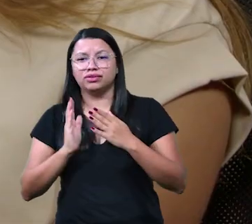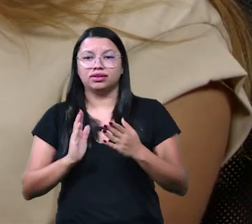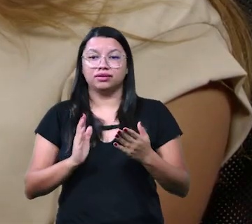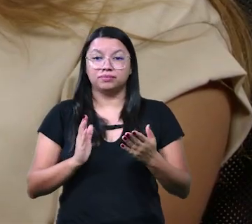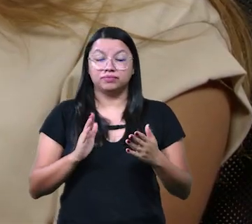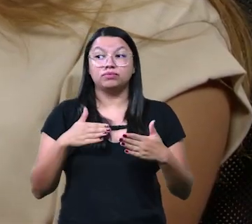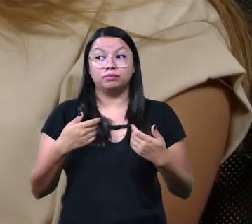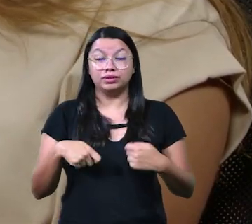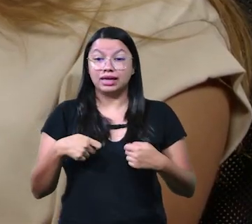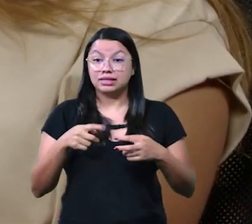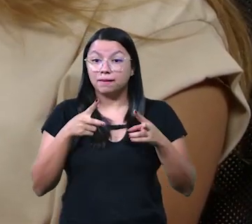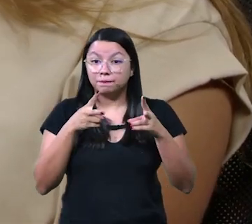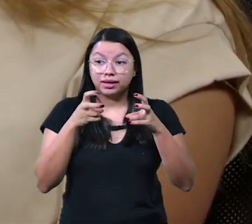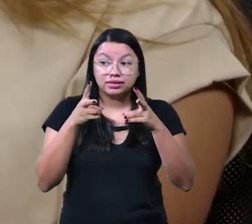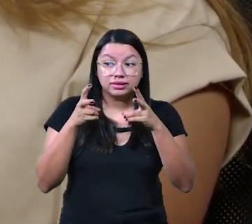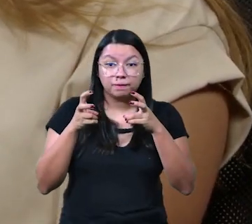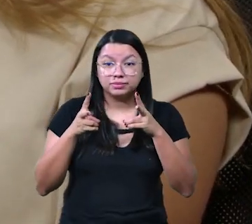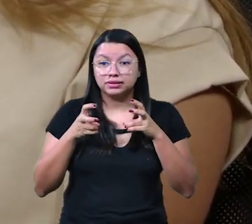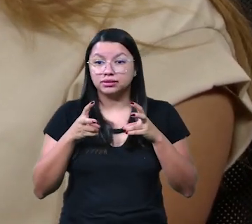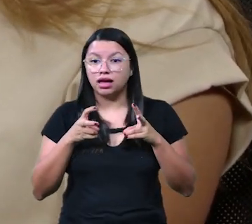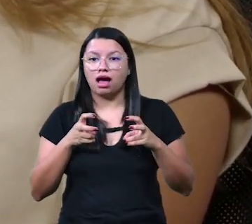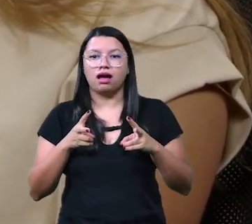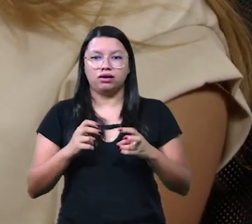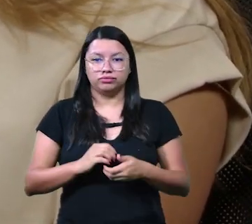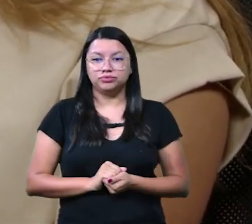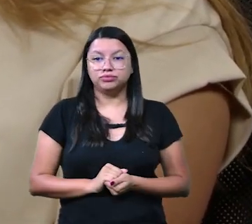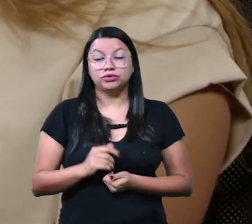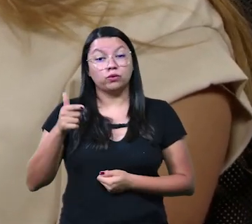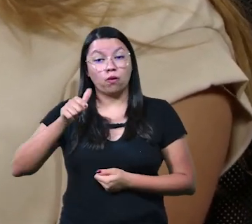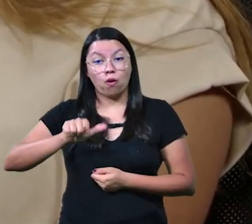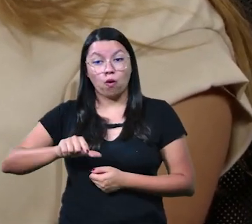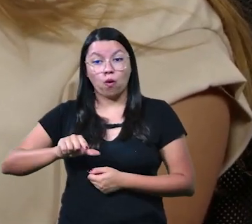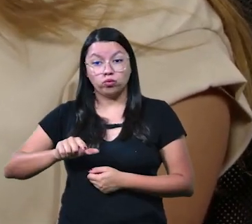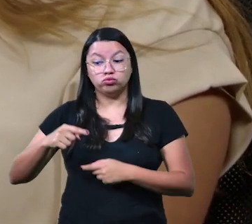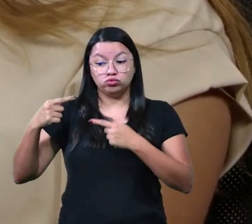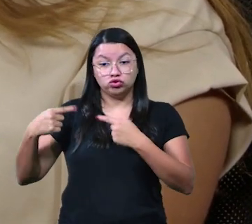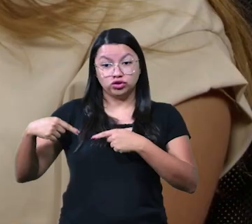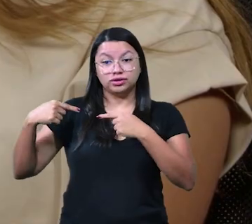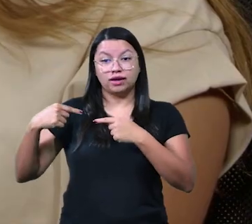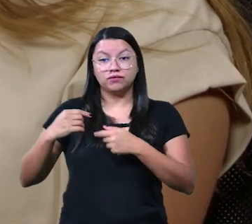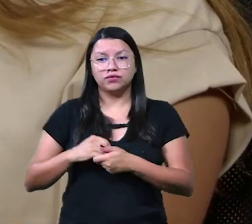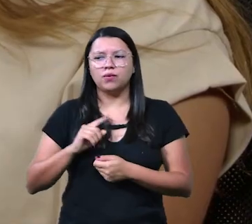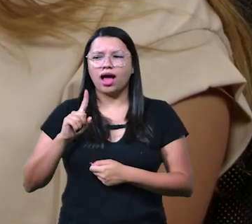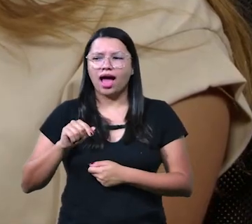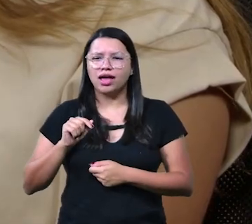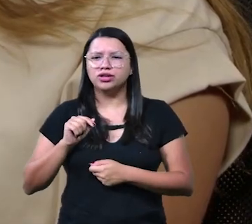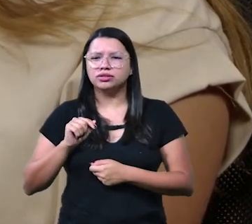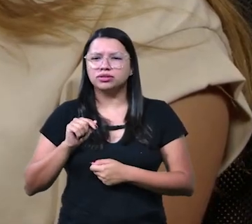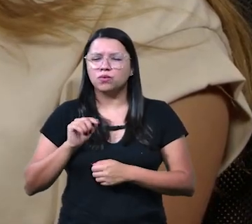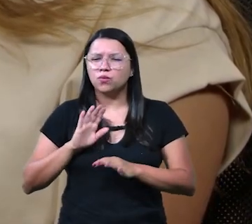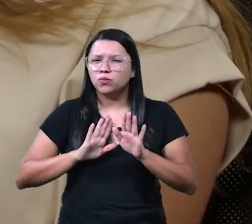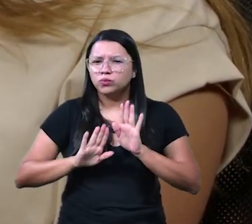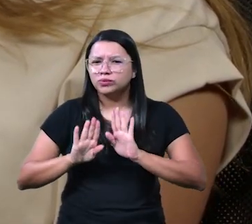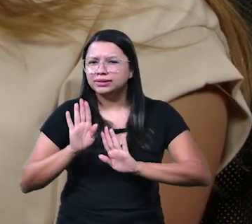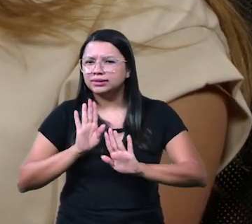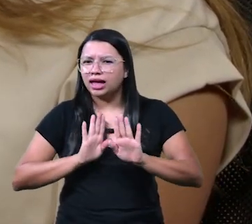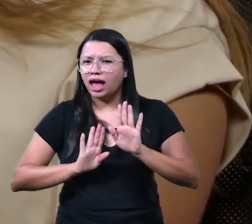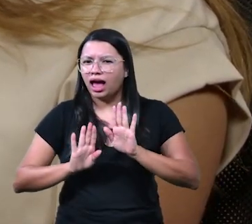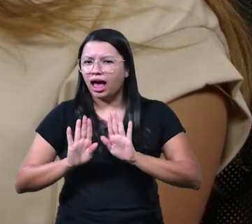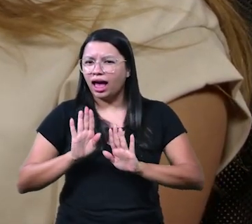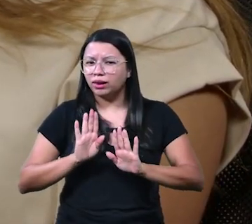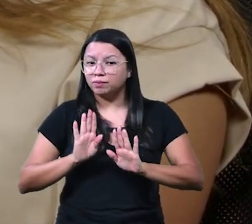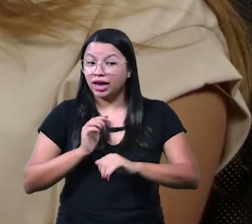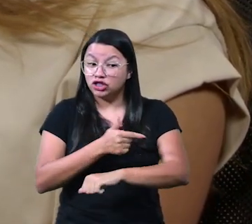Né? Então, tem que ter muito esse feeling. E aí, outro desafio, né, Maria, é esse cuidado para que a gentileza não